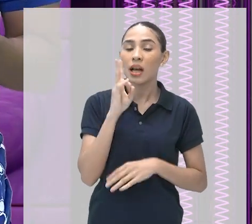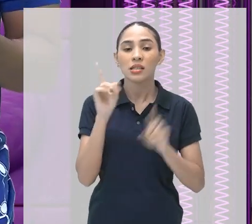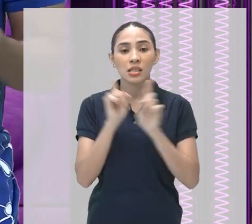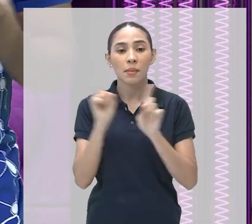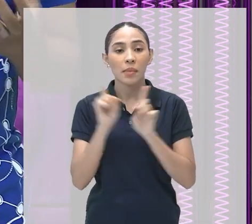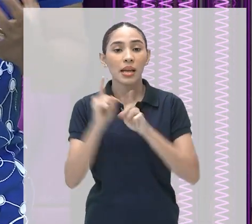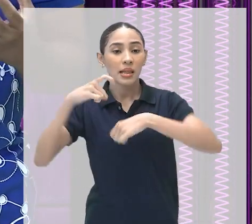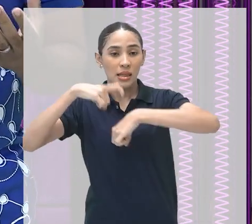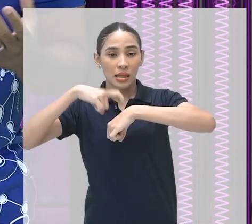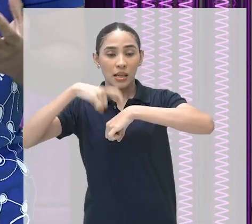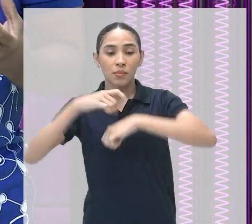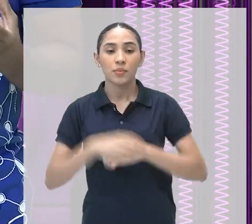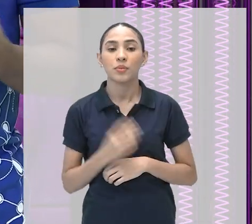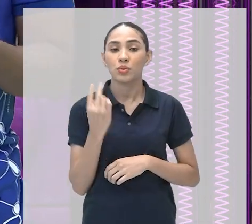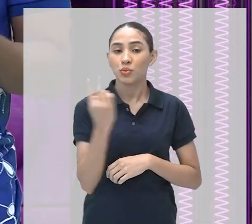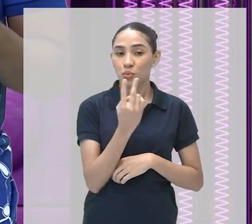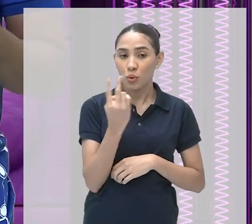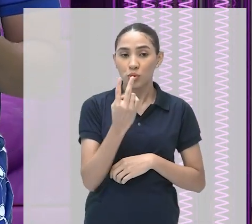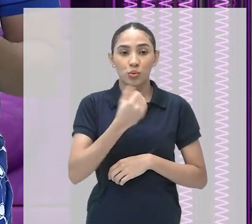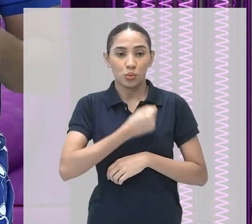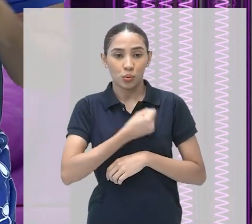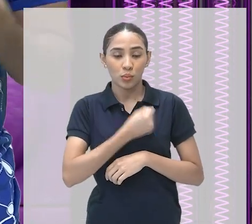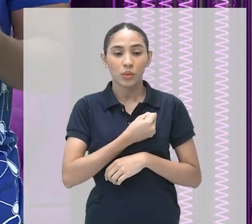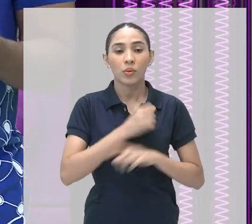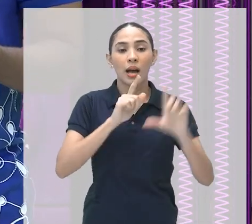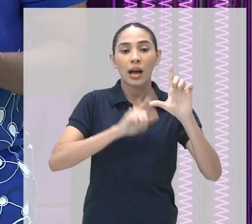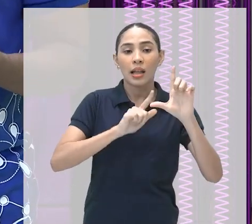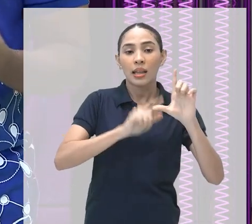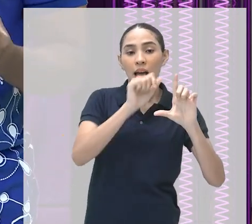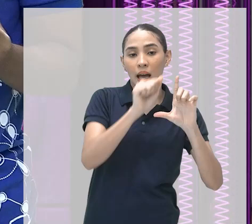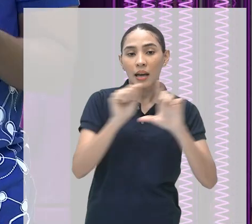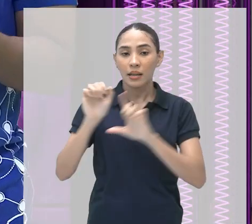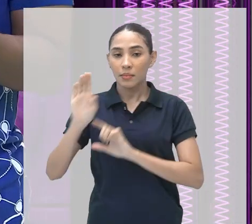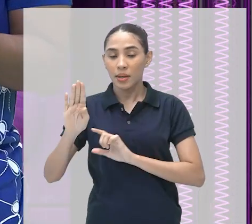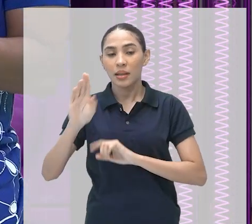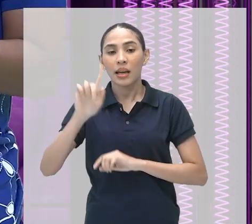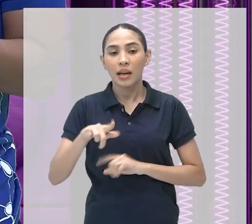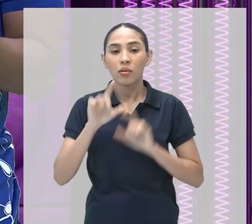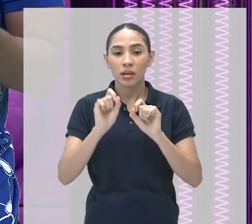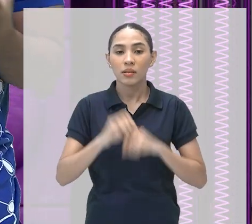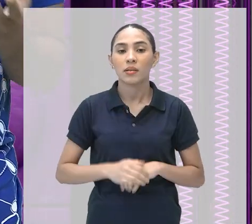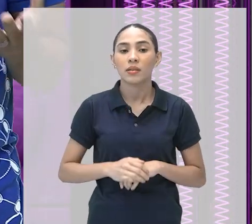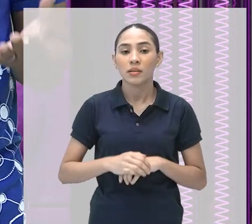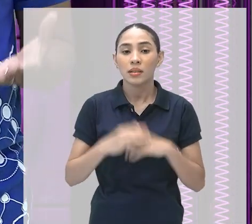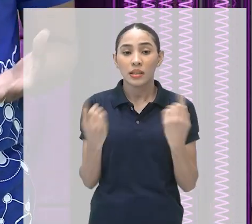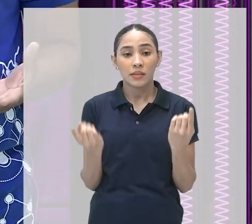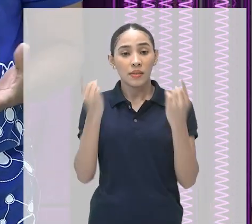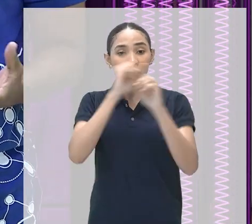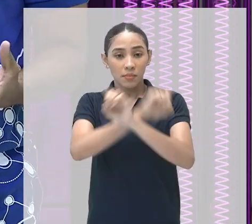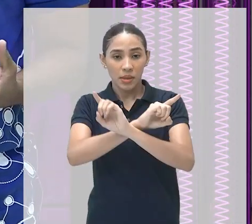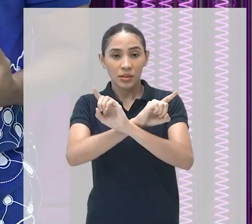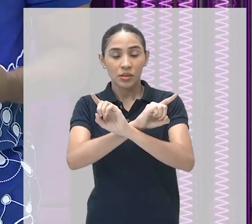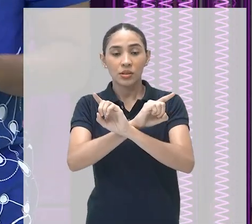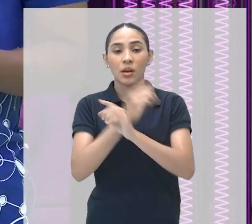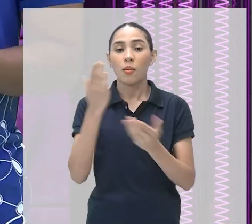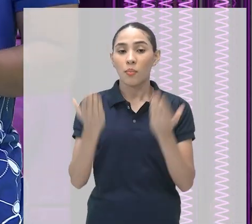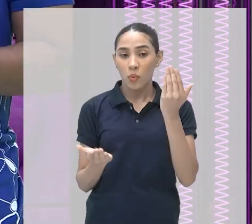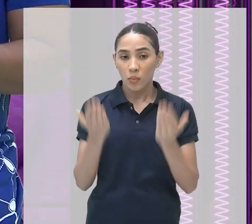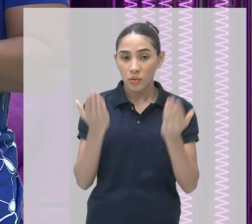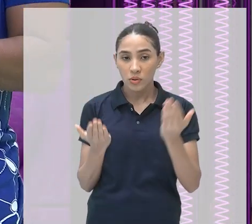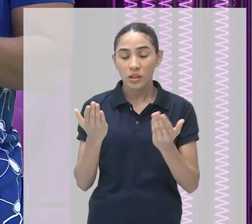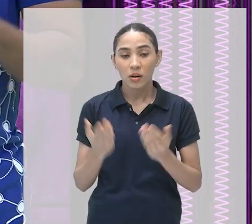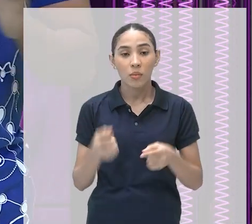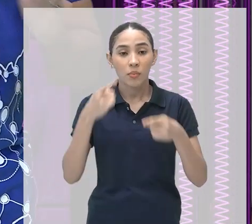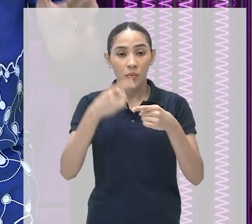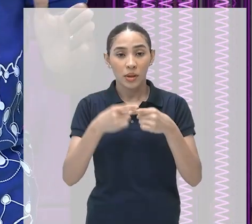tempo. E essas duas grandezas, elas serão definidas como grandezas inversamente proporcionais. Porque